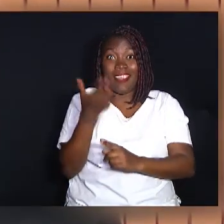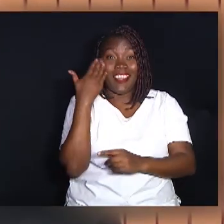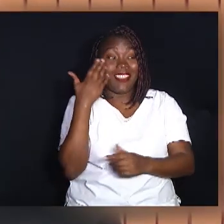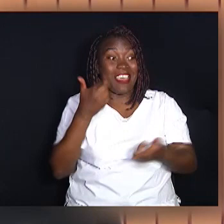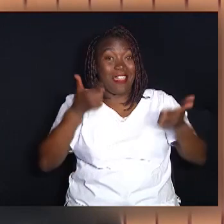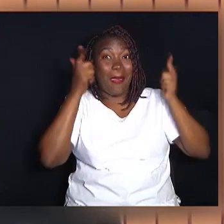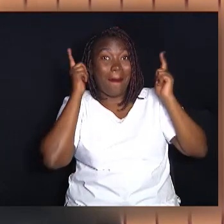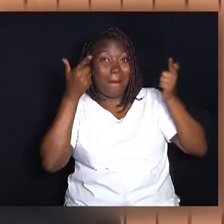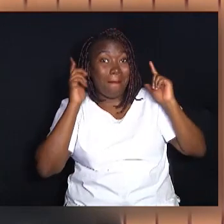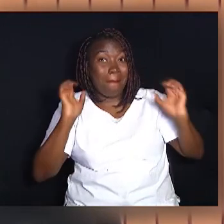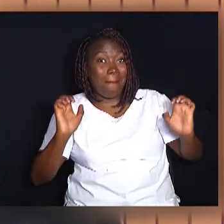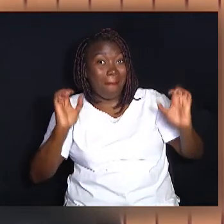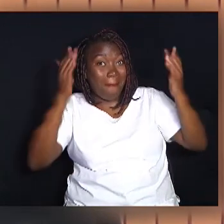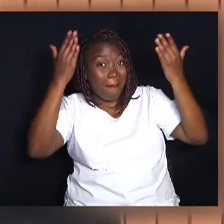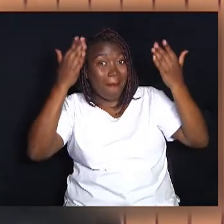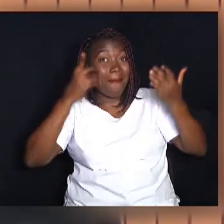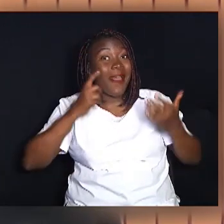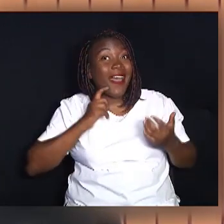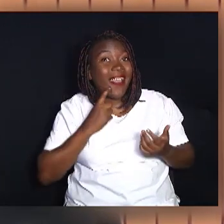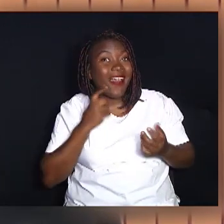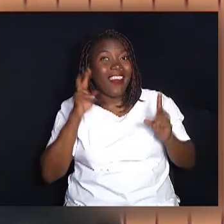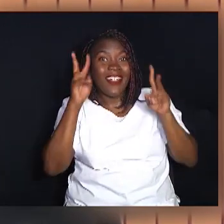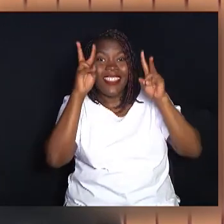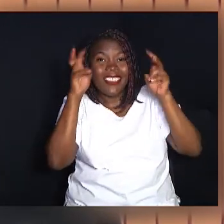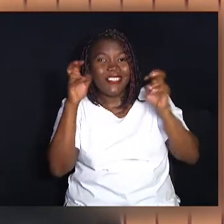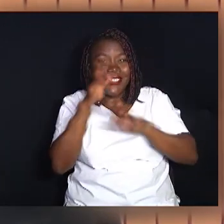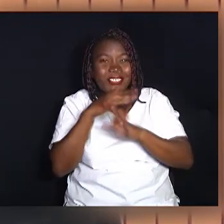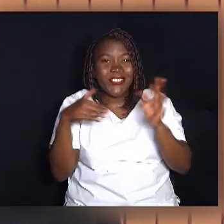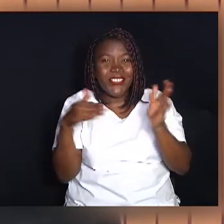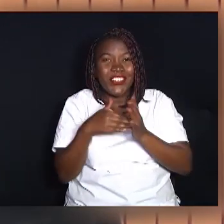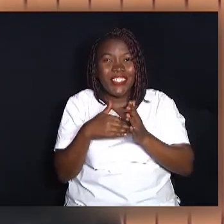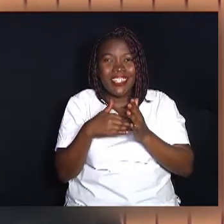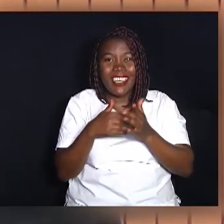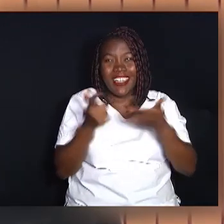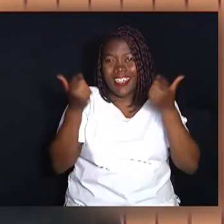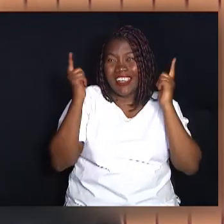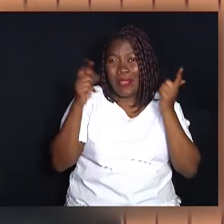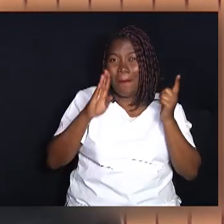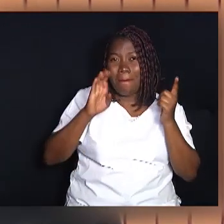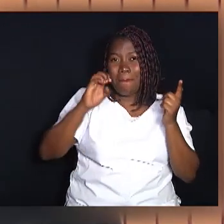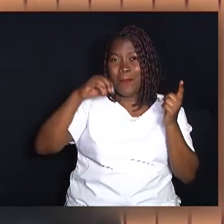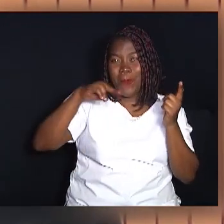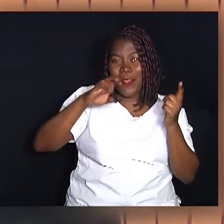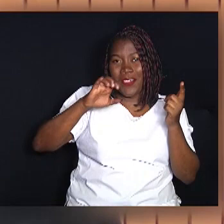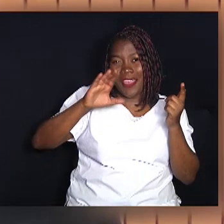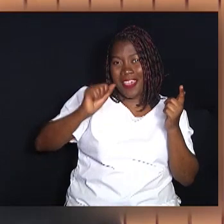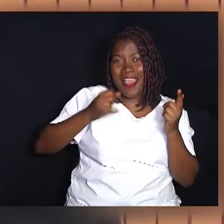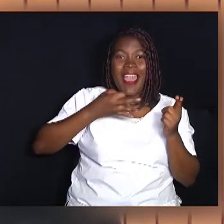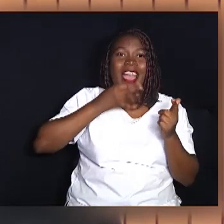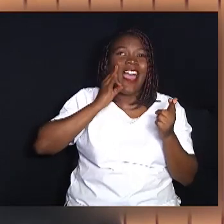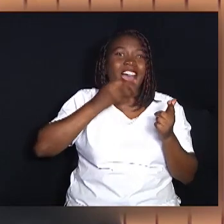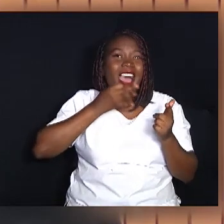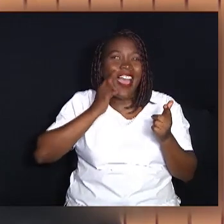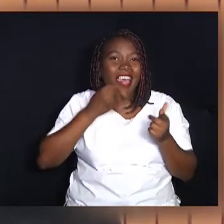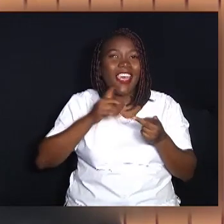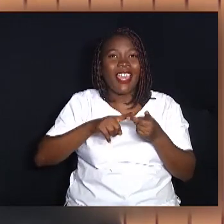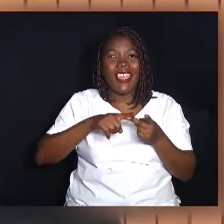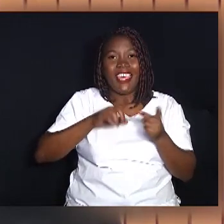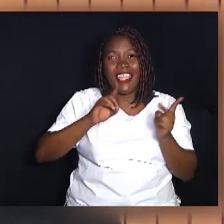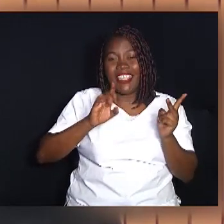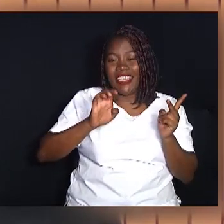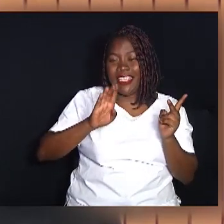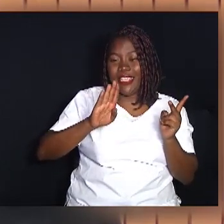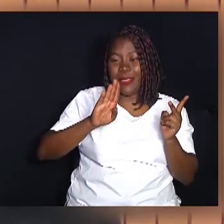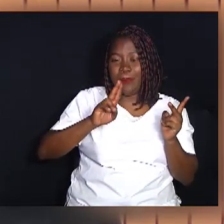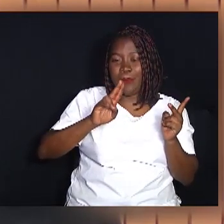né? Essa questão toda do baile da bonequinha do café, o baile das debutantes, né? O